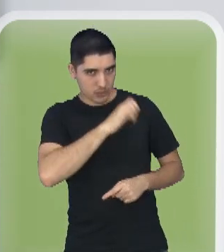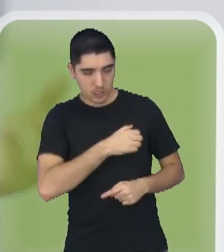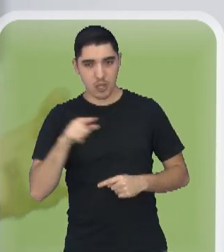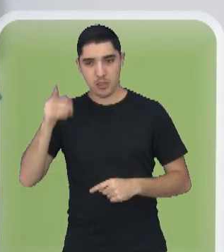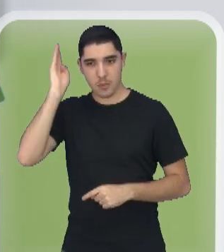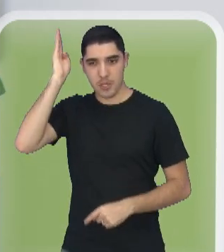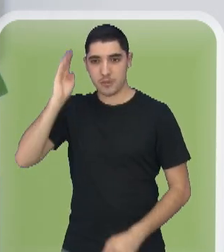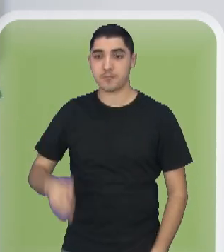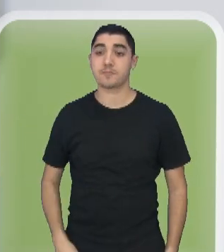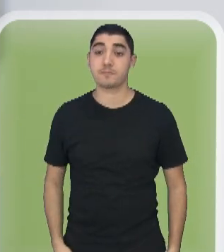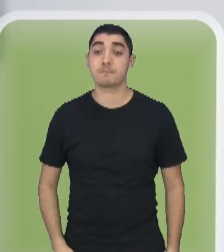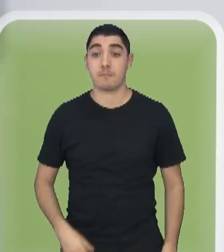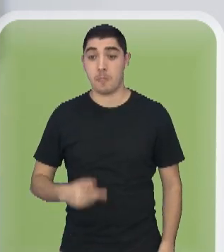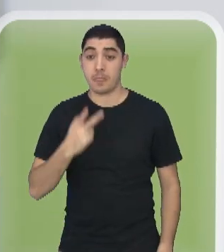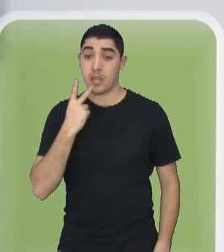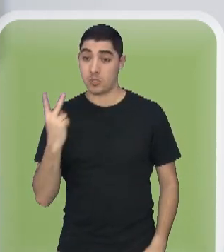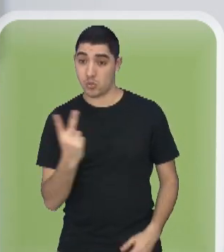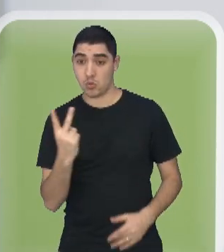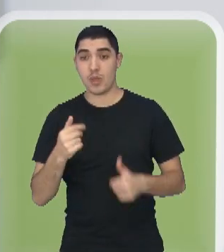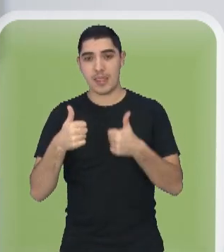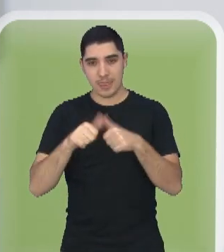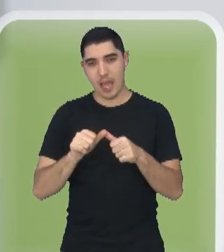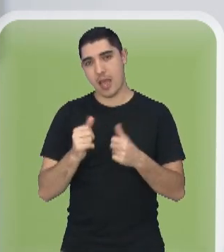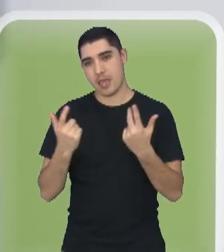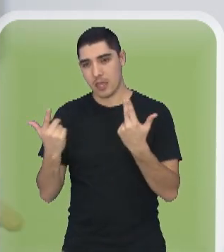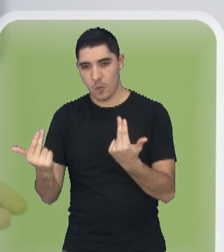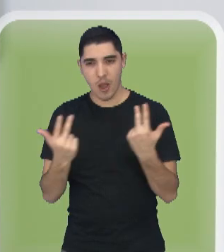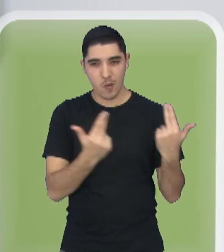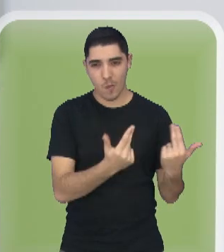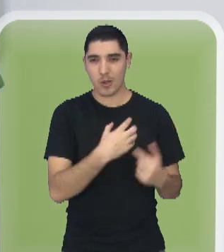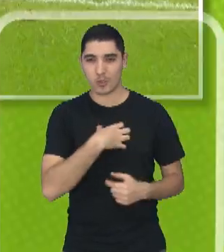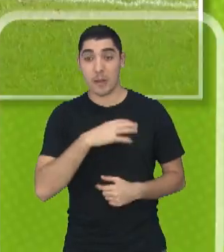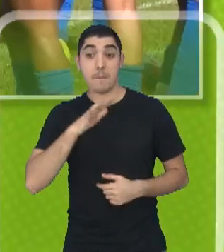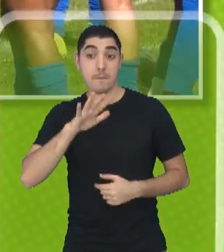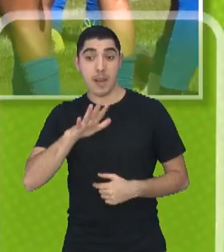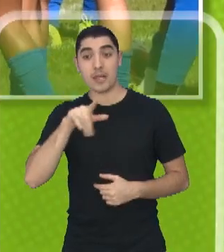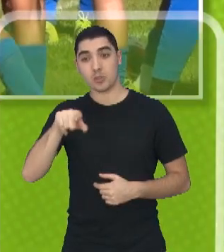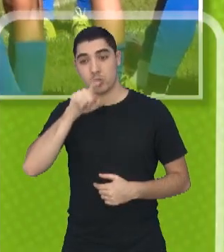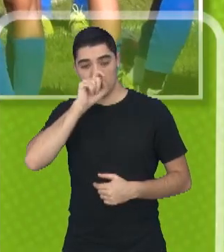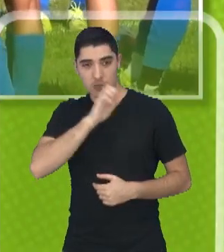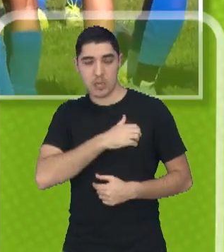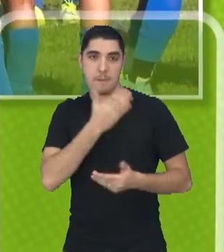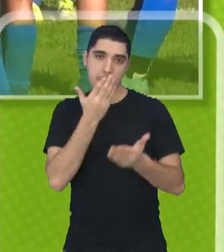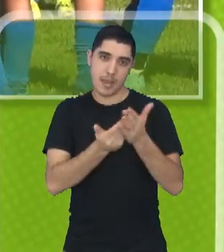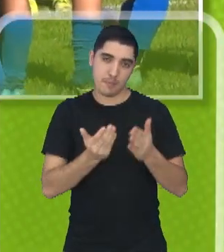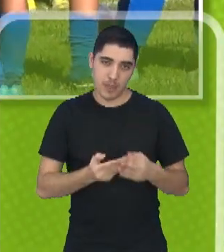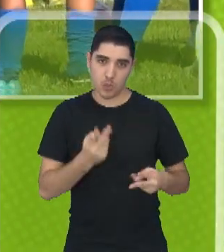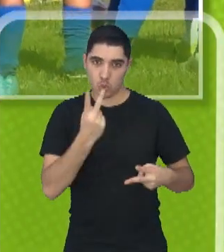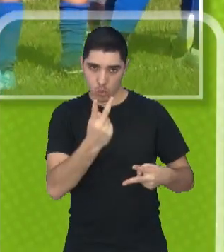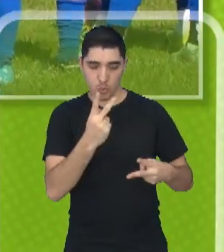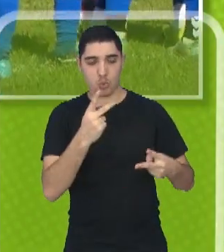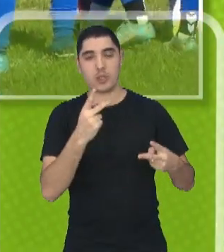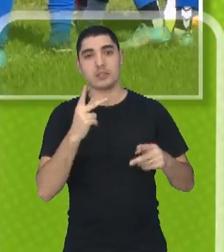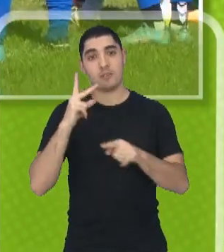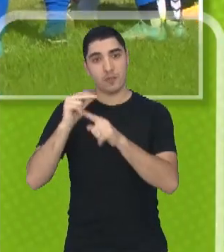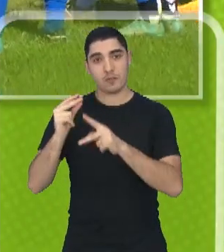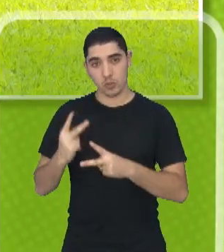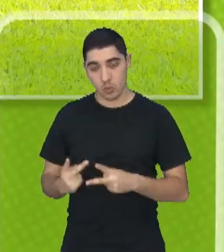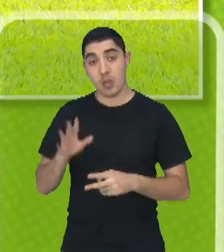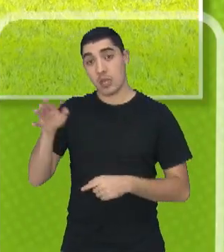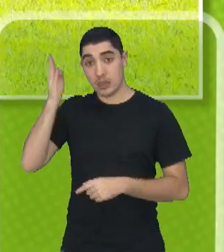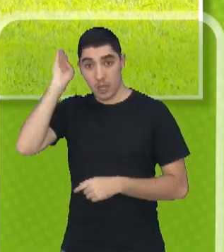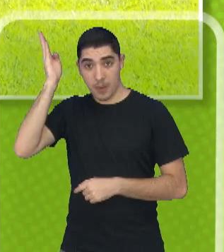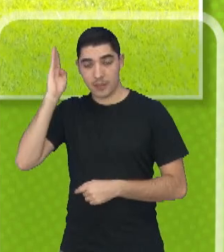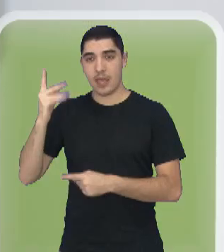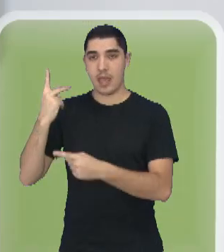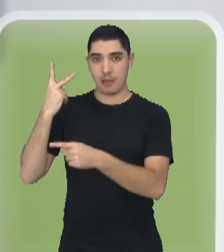iguais, apesar de estarem iguais, estão em posições diferentes, porque o São José perdeu 2 e ganhou 2, o Taubaté ainda está invicto no campeonato, né? Ganhou